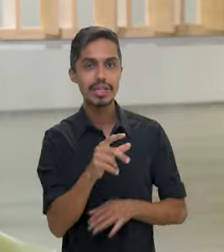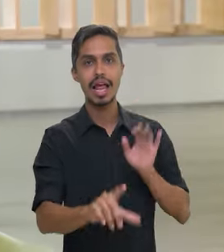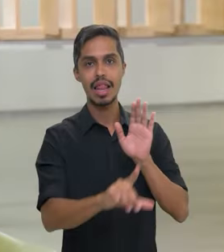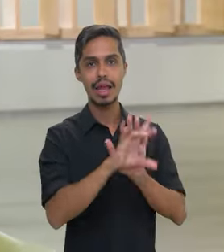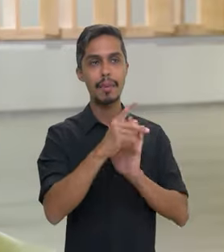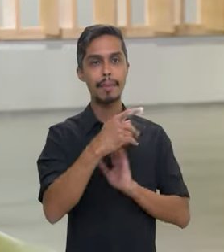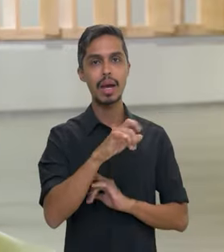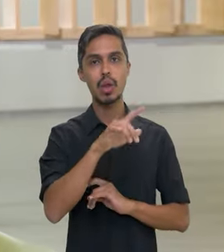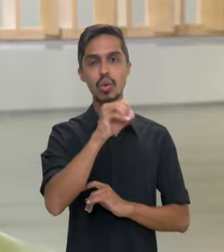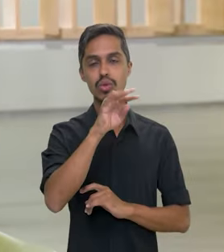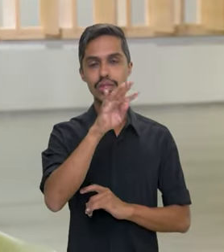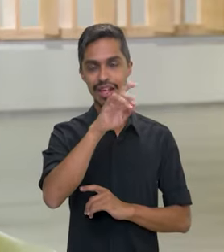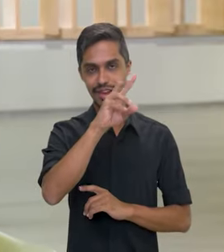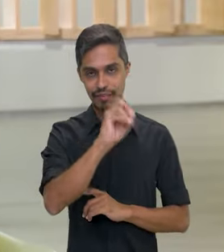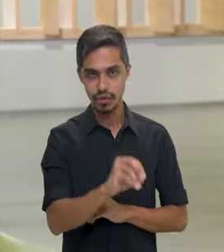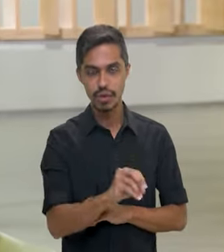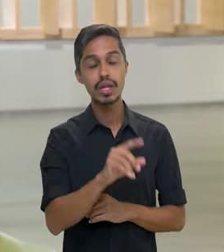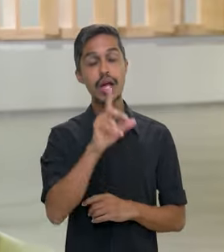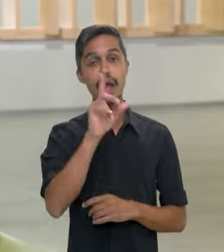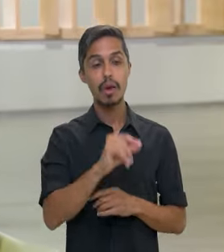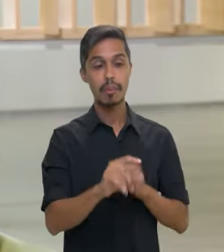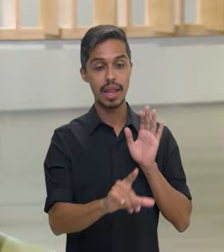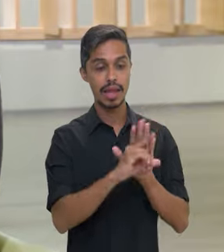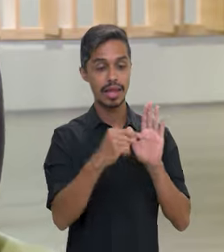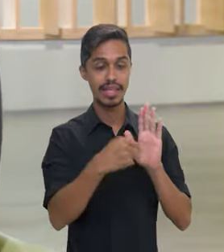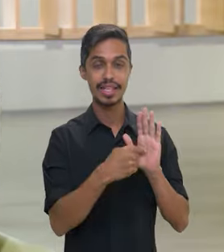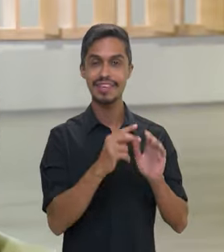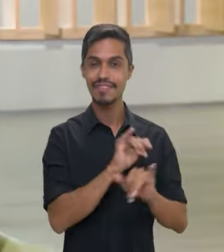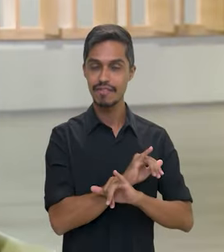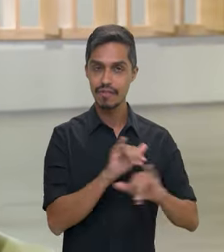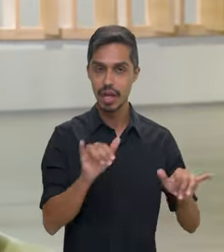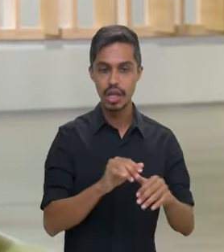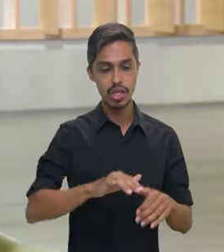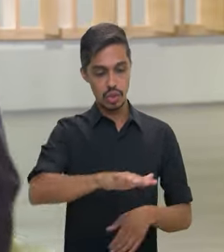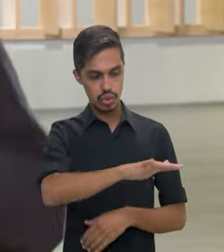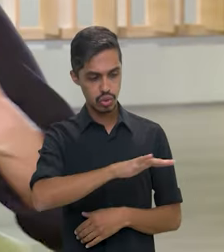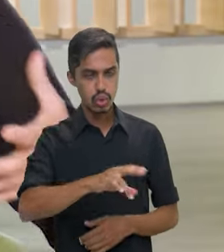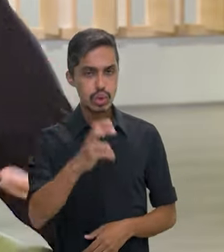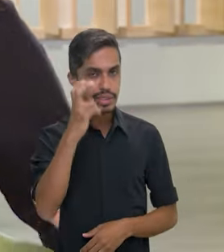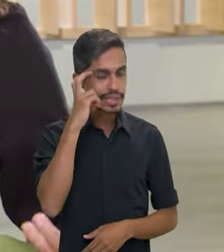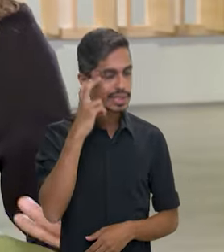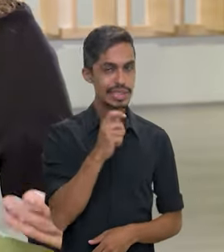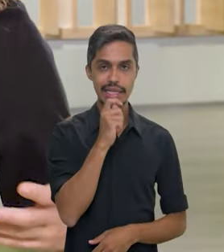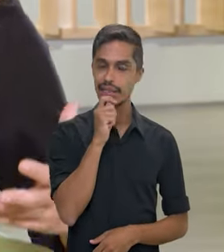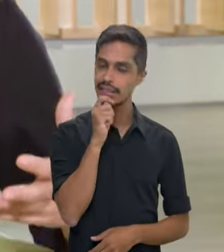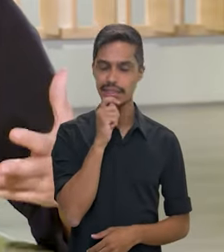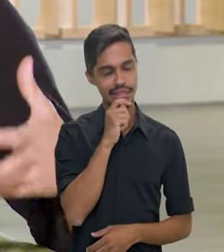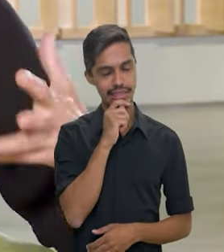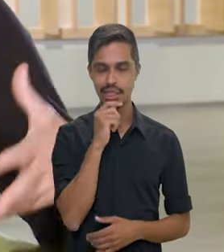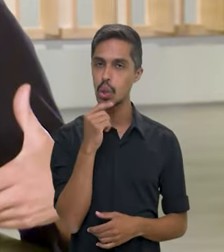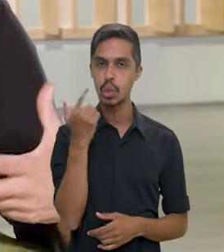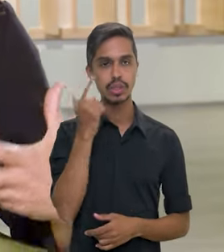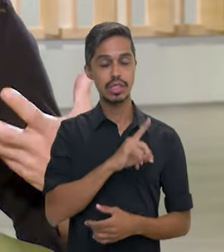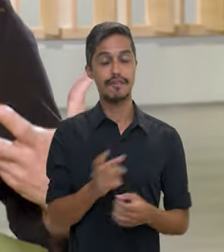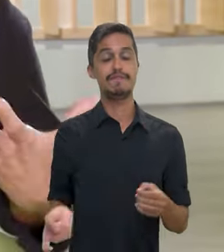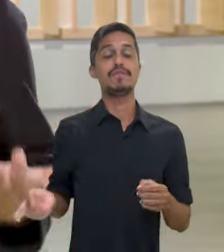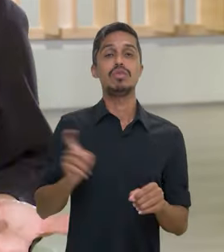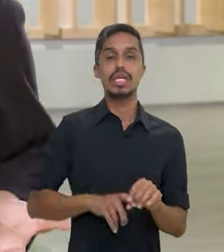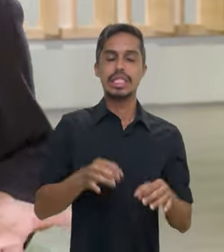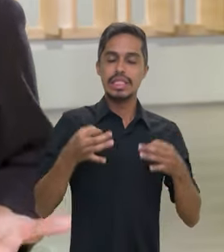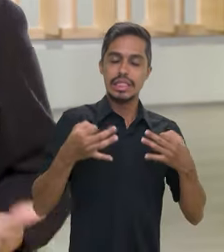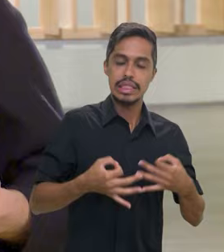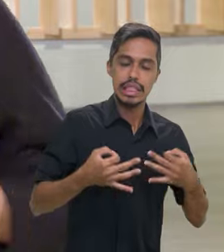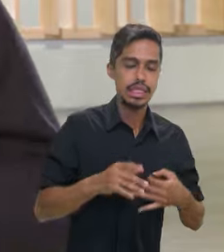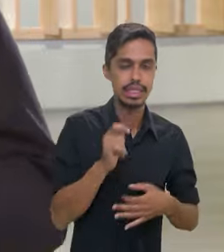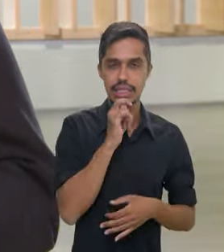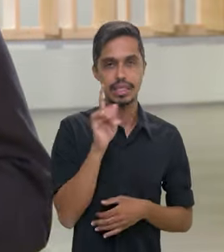lei, a lei Paulo Gustavo, é justamente uma lei que diz que como o campo da cultura ainda não se recuperou,